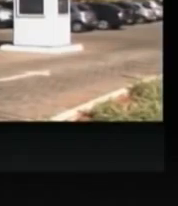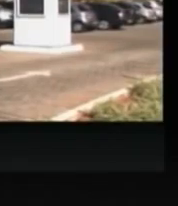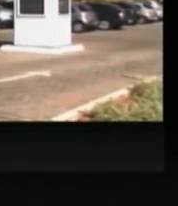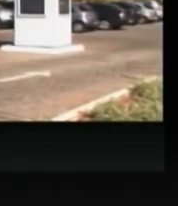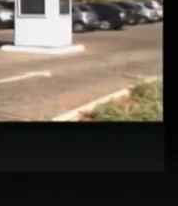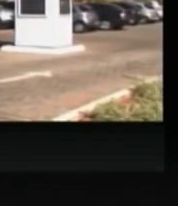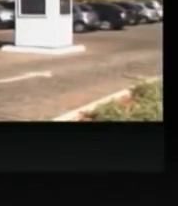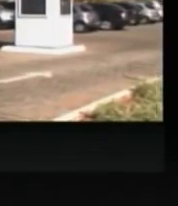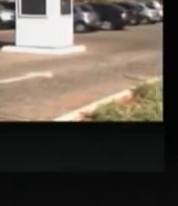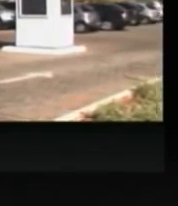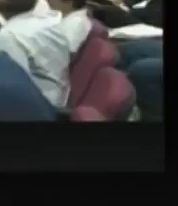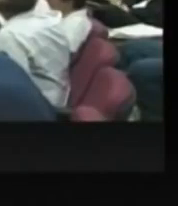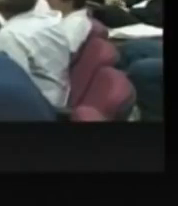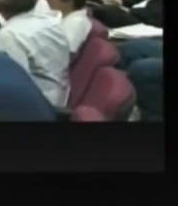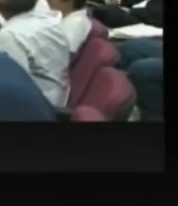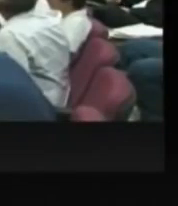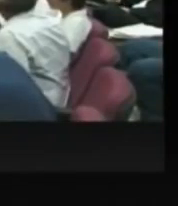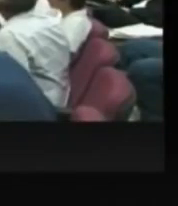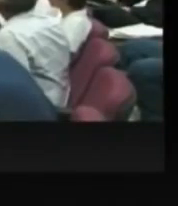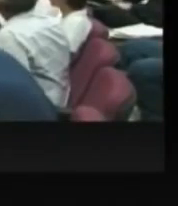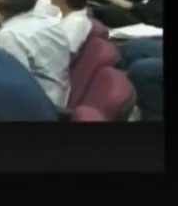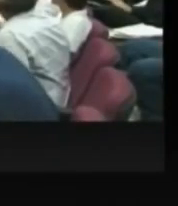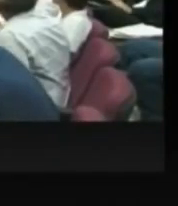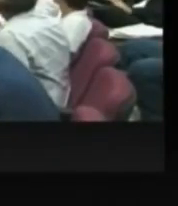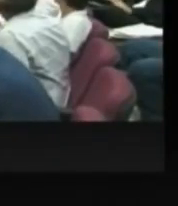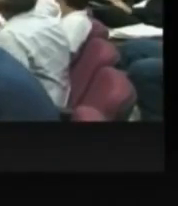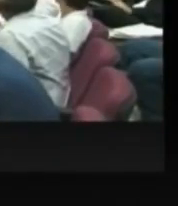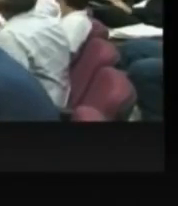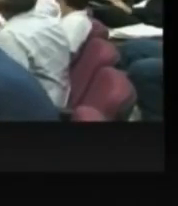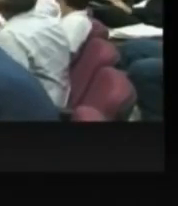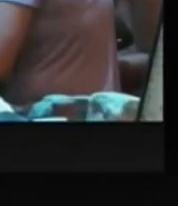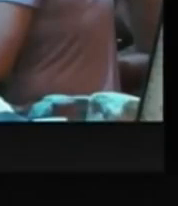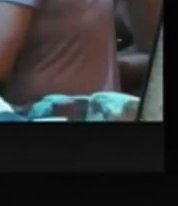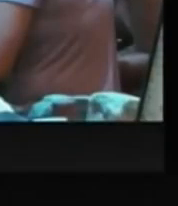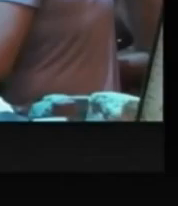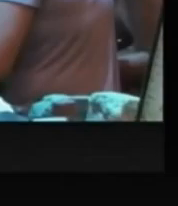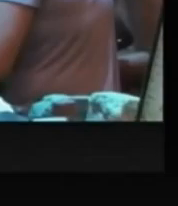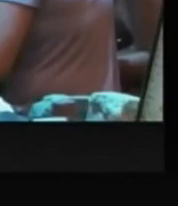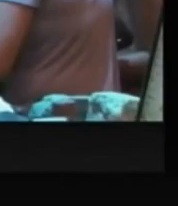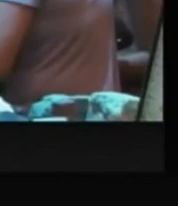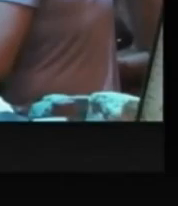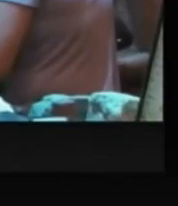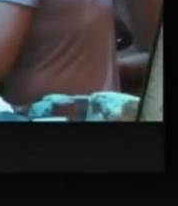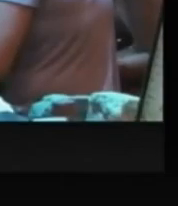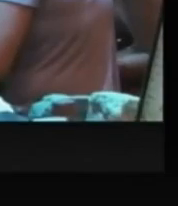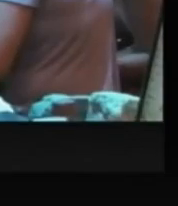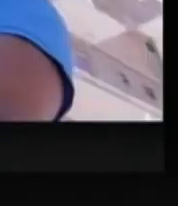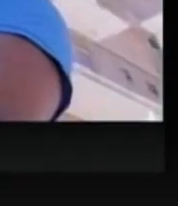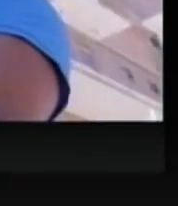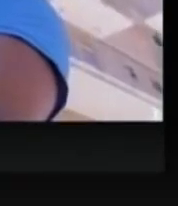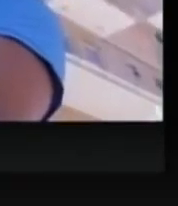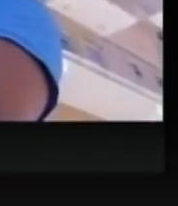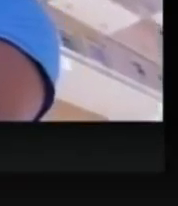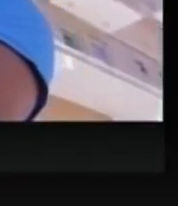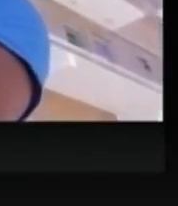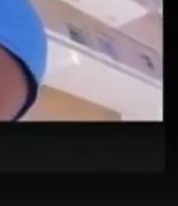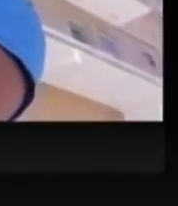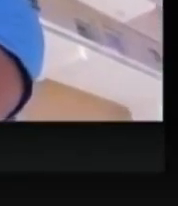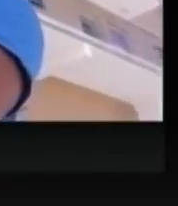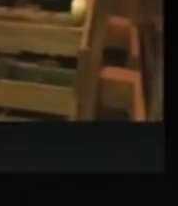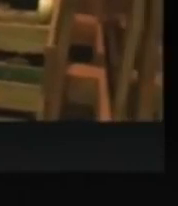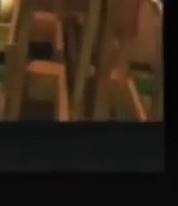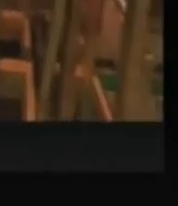várias instituições, o programa Mulher e Ciência torna pública a 4ª chamada de projetos de pesquisas em relações de gênero no país,